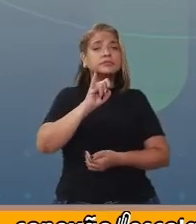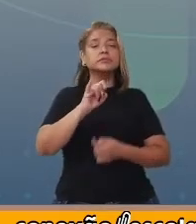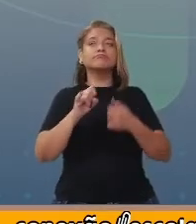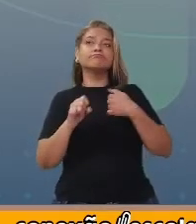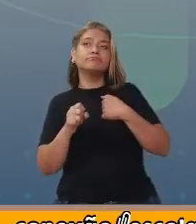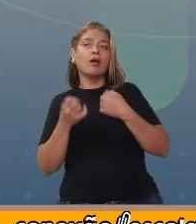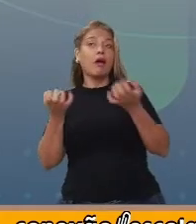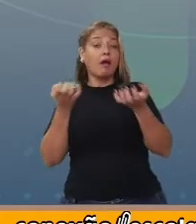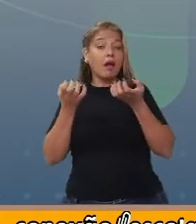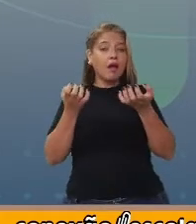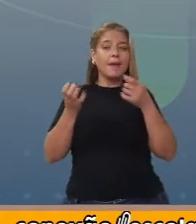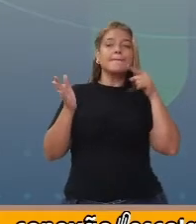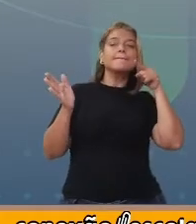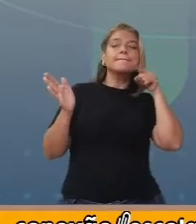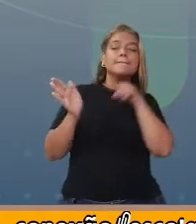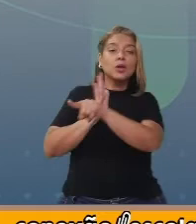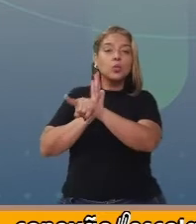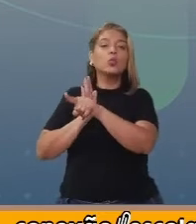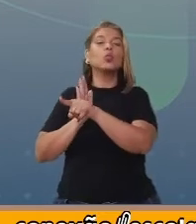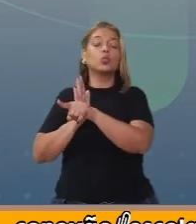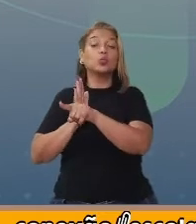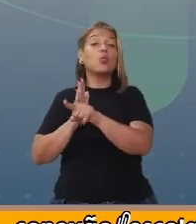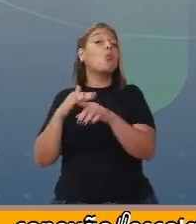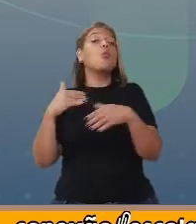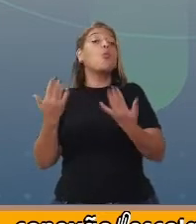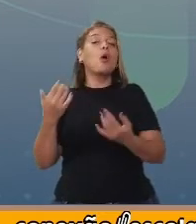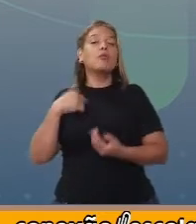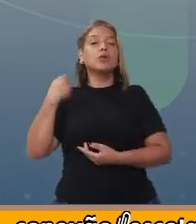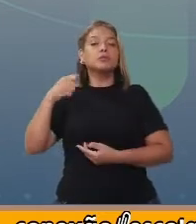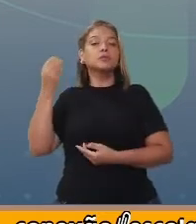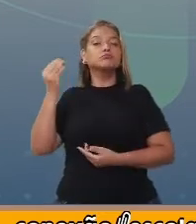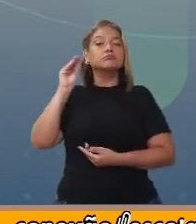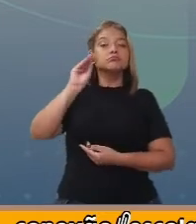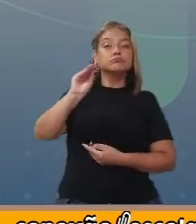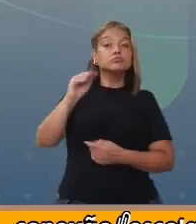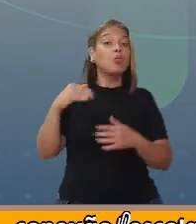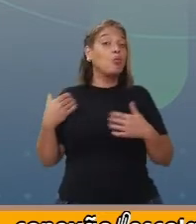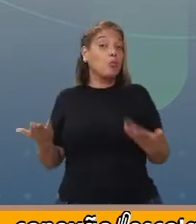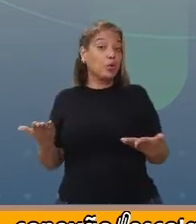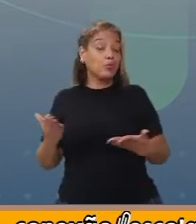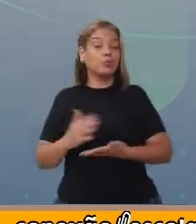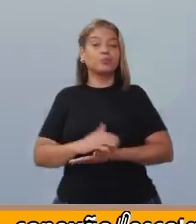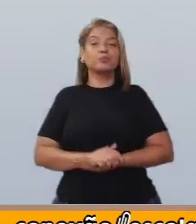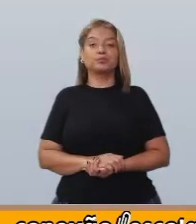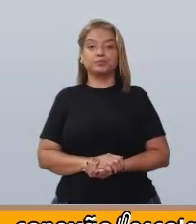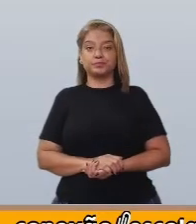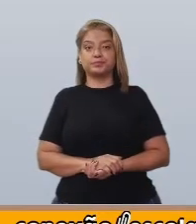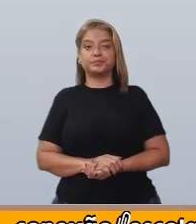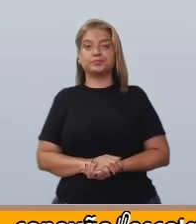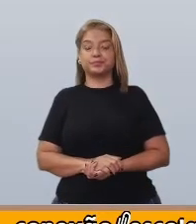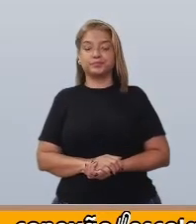uma pergunta, qual pontuação eu devo usar nessa frase?